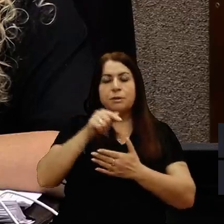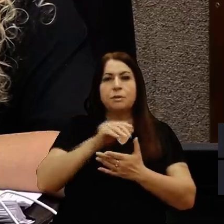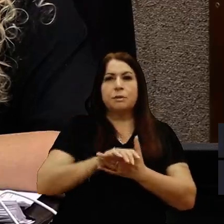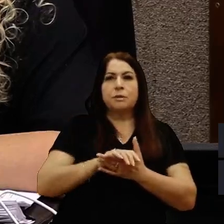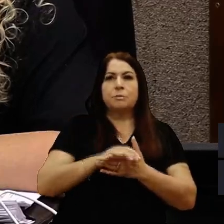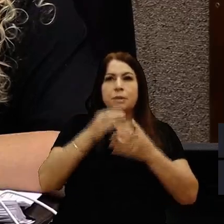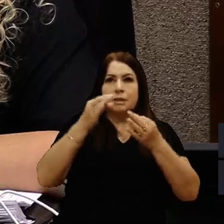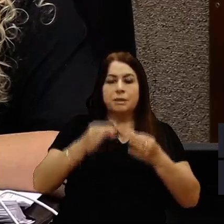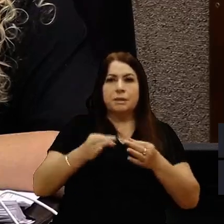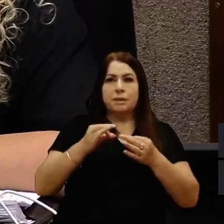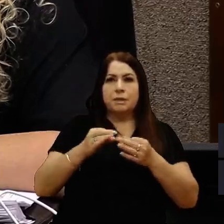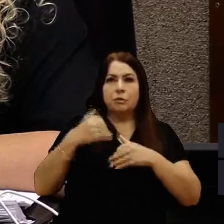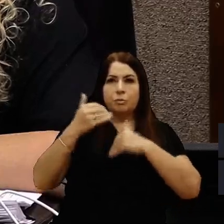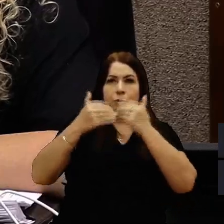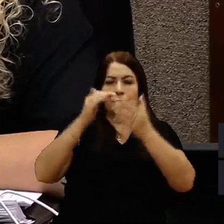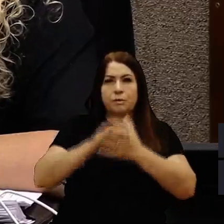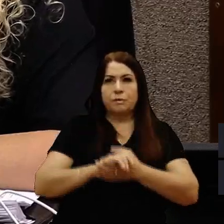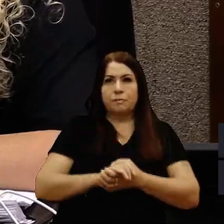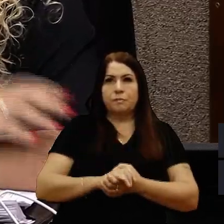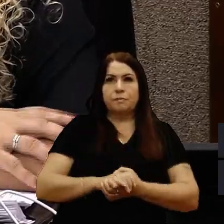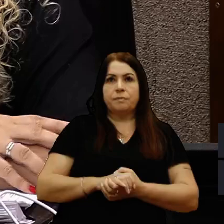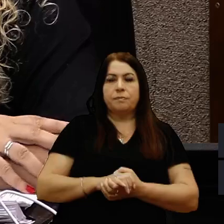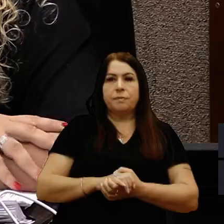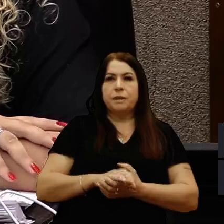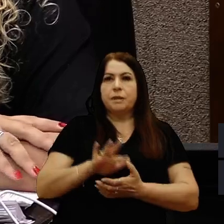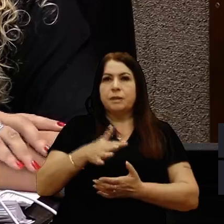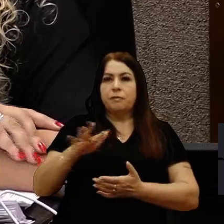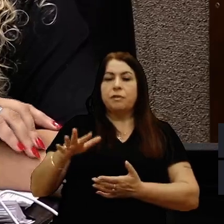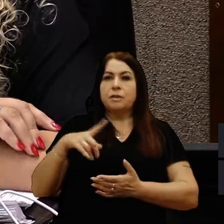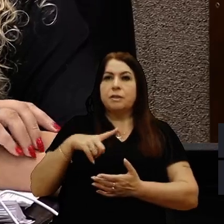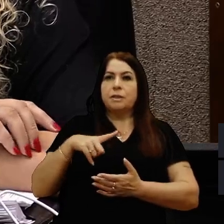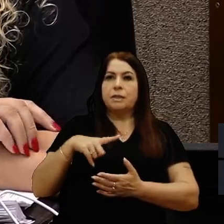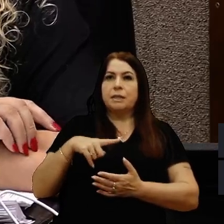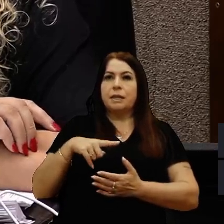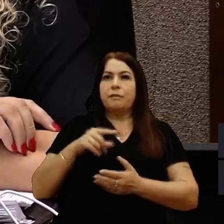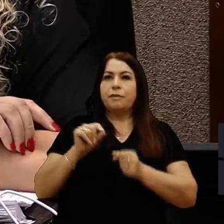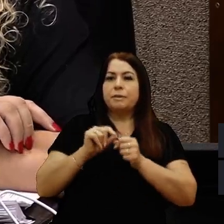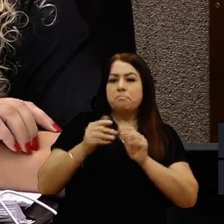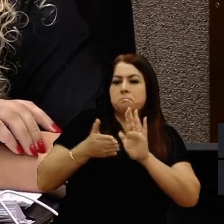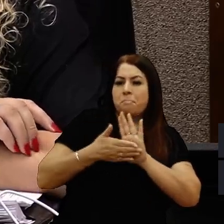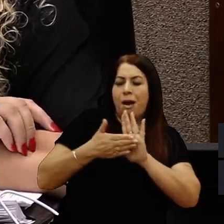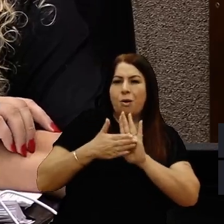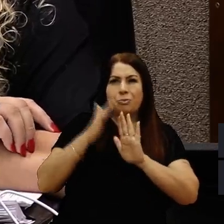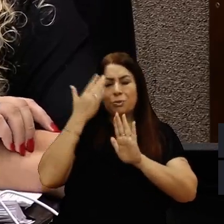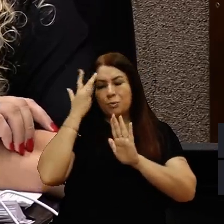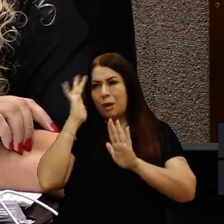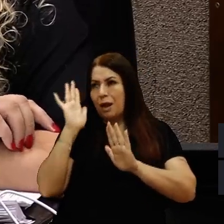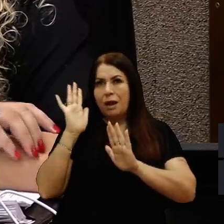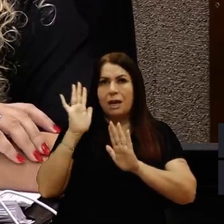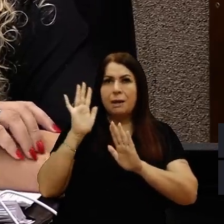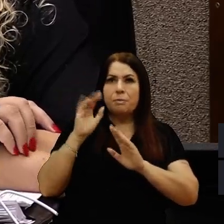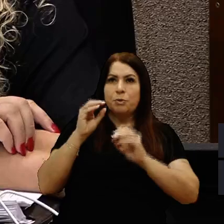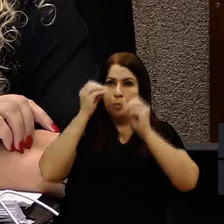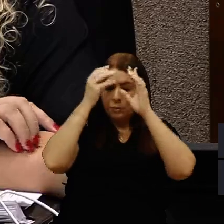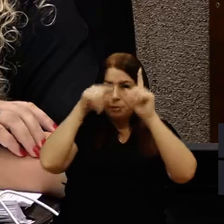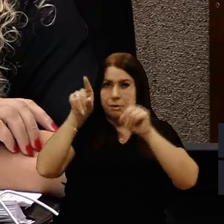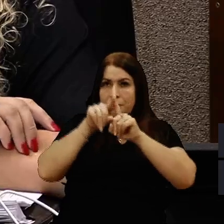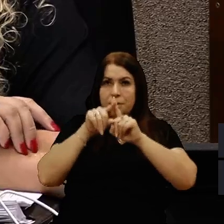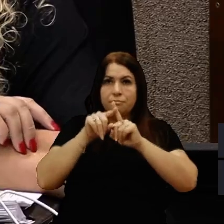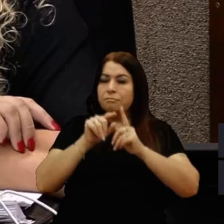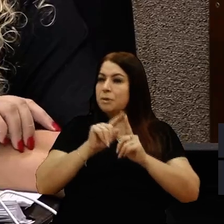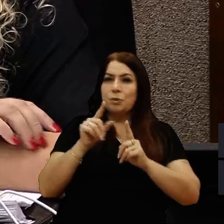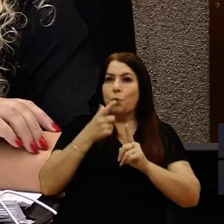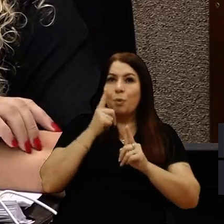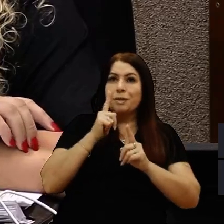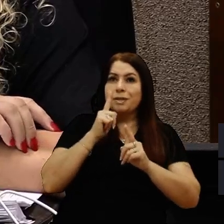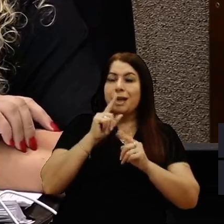é certo o progresso. Obrigado. Muitas vezes a gente quer se meter em pautas que a gente não tem o devido conhecimento e a gente não